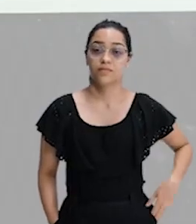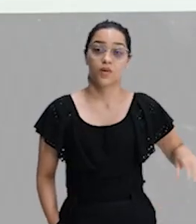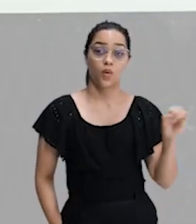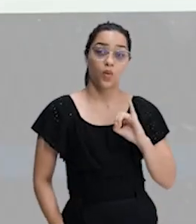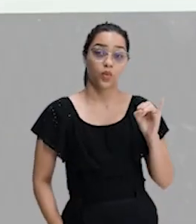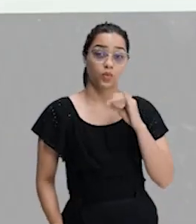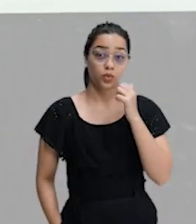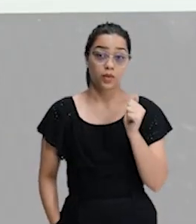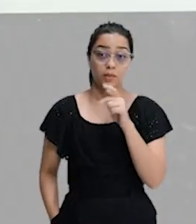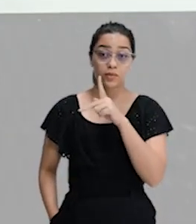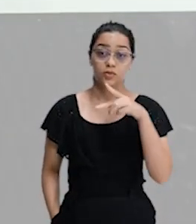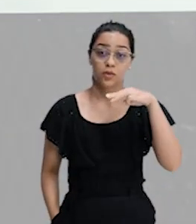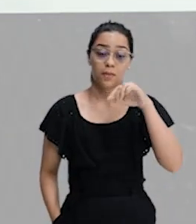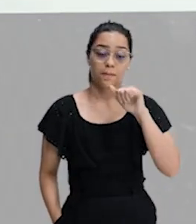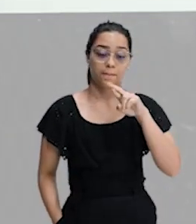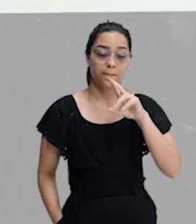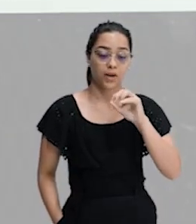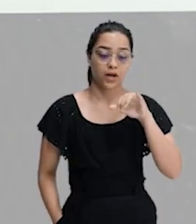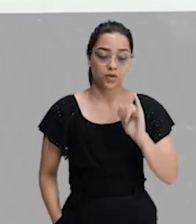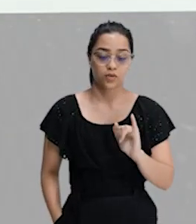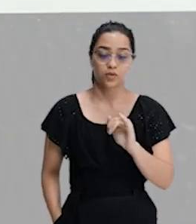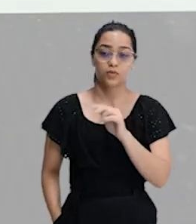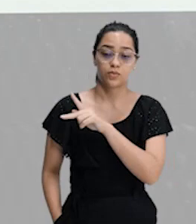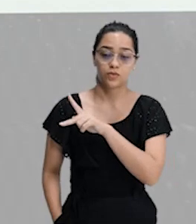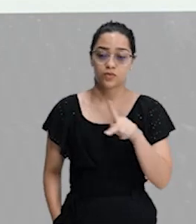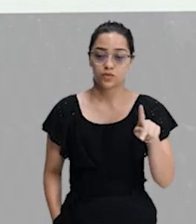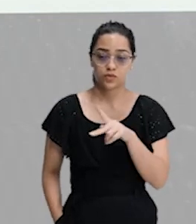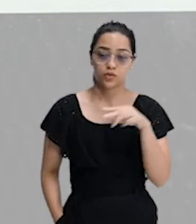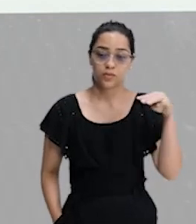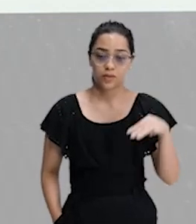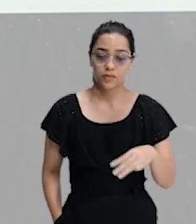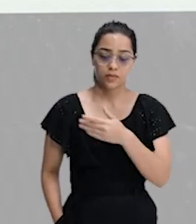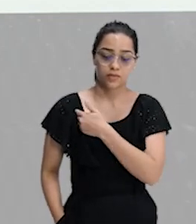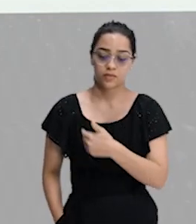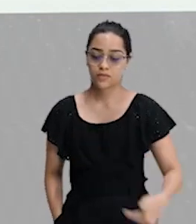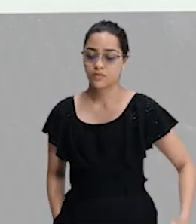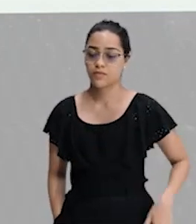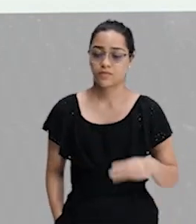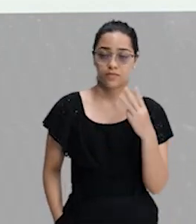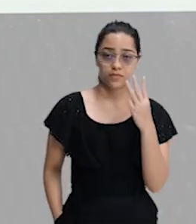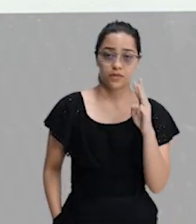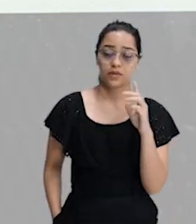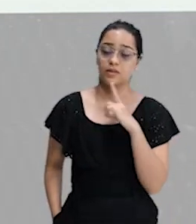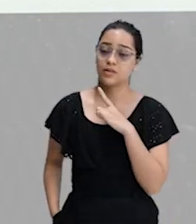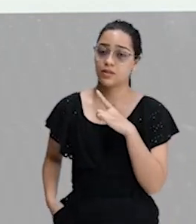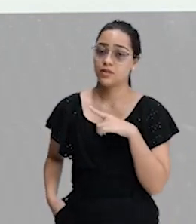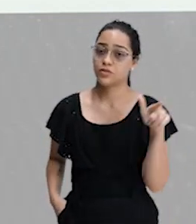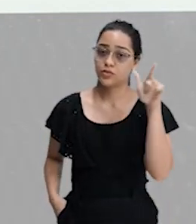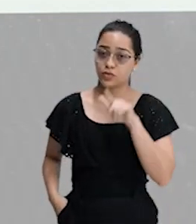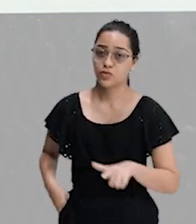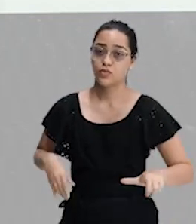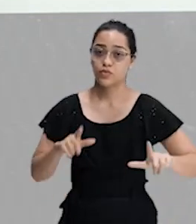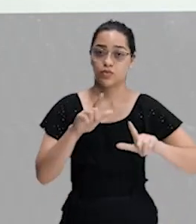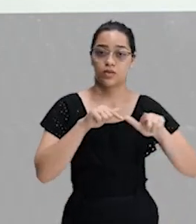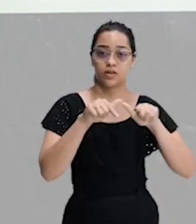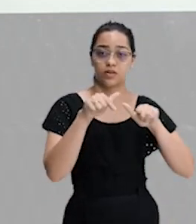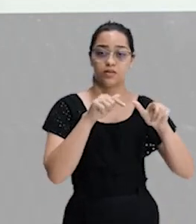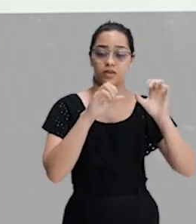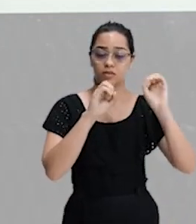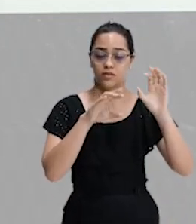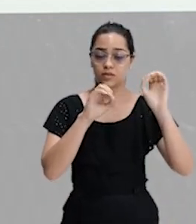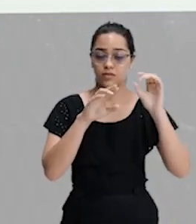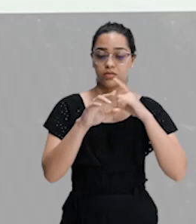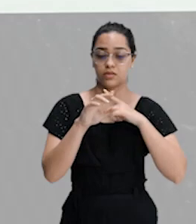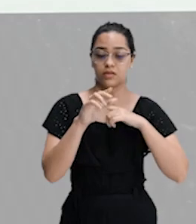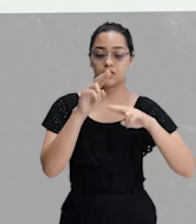Olá pessoal, aqui é o professor Maroni Beckman, professor de matemática da Rede Estadual de Ensino. Estou mais uma vez aqui na TV Educação, no programa